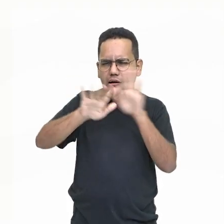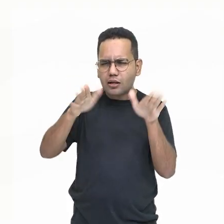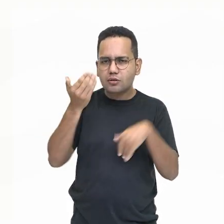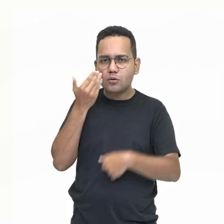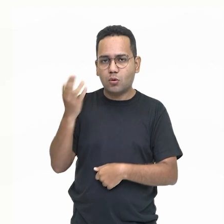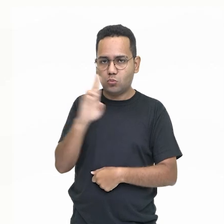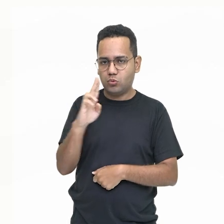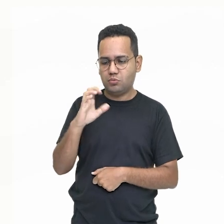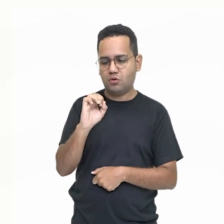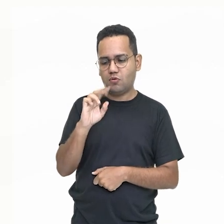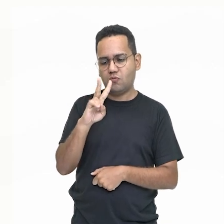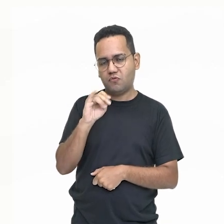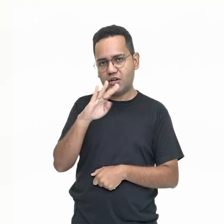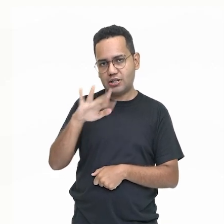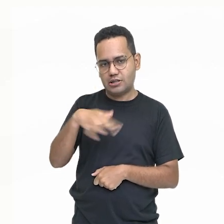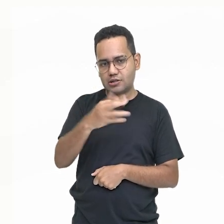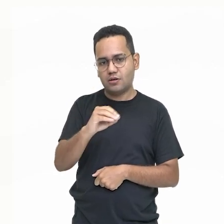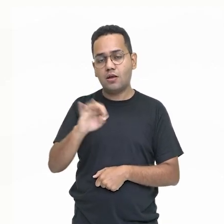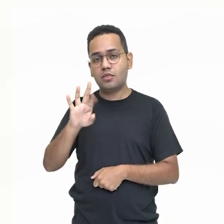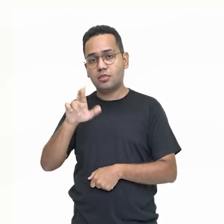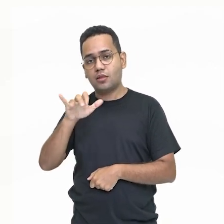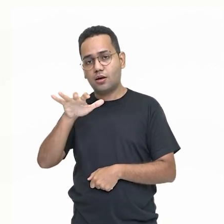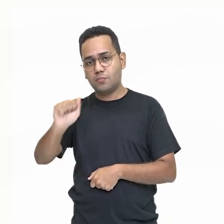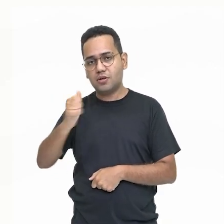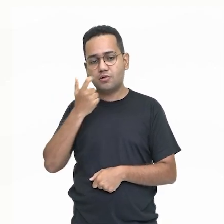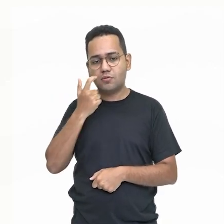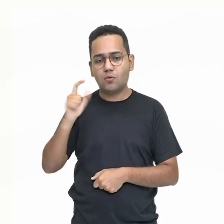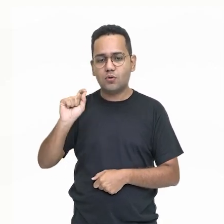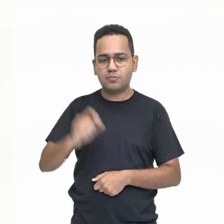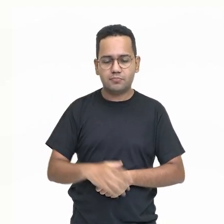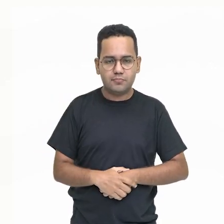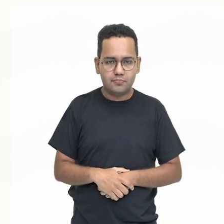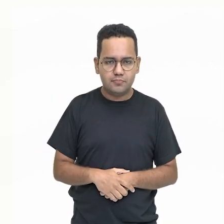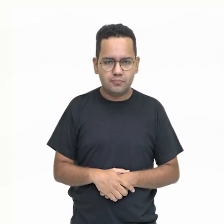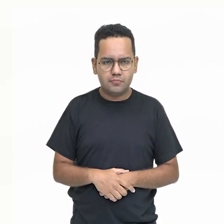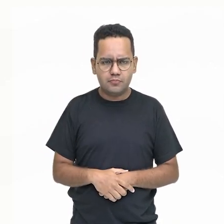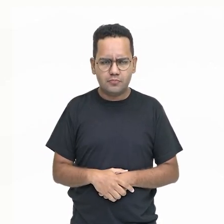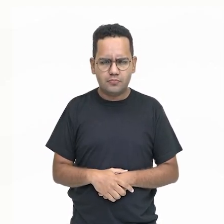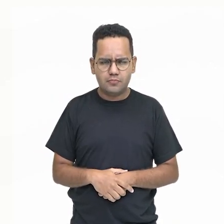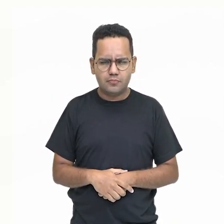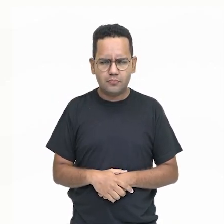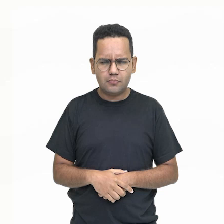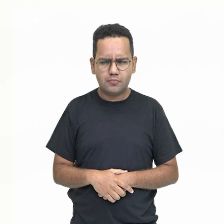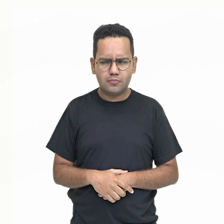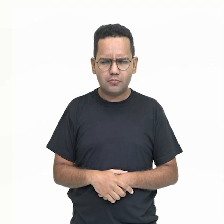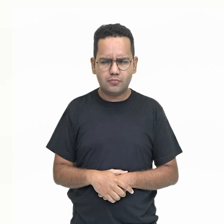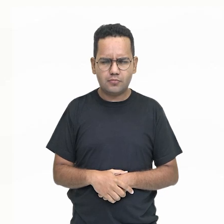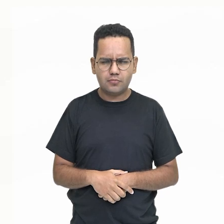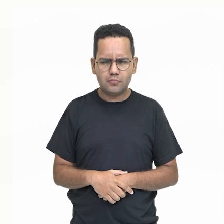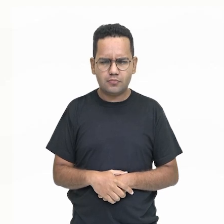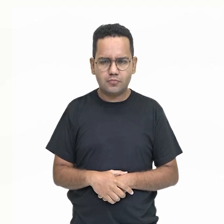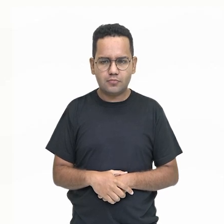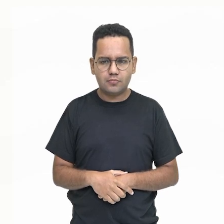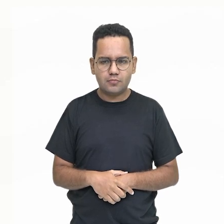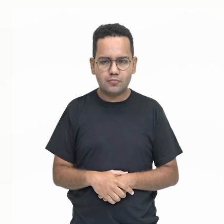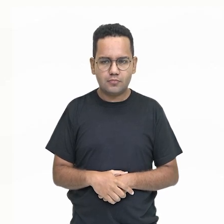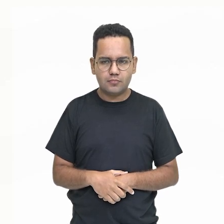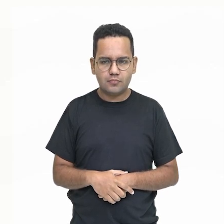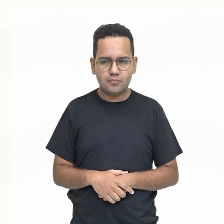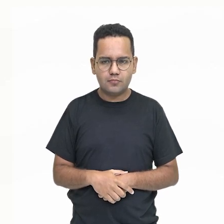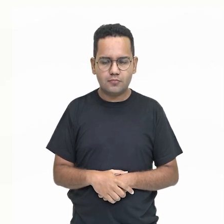a propagação de calor através, olha aqui, transporte de